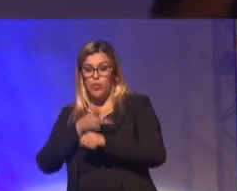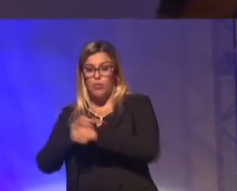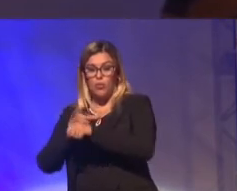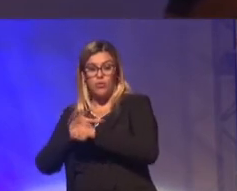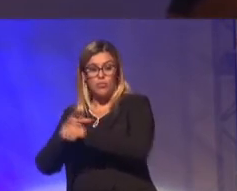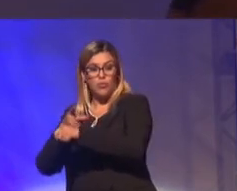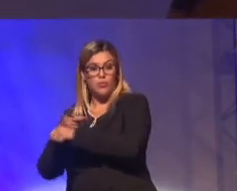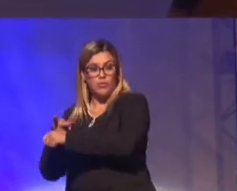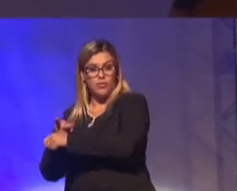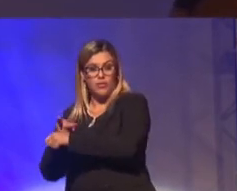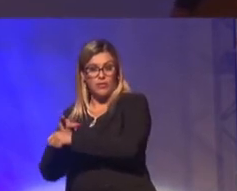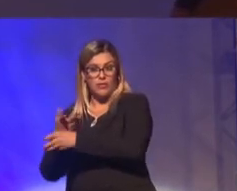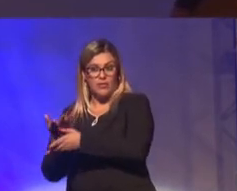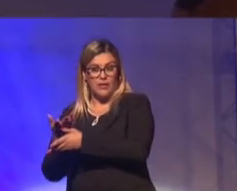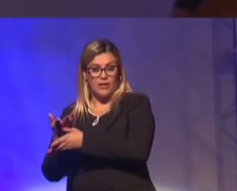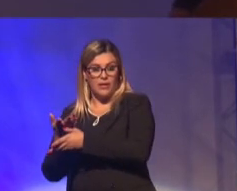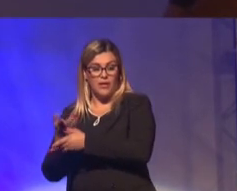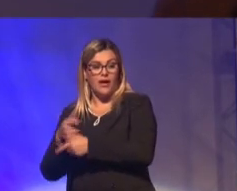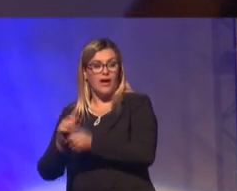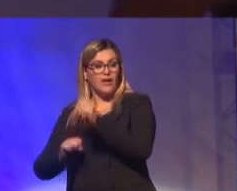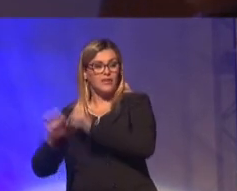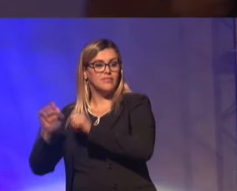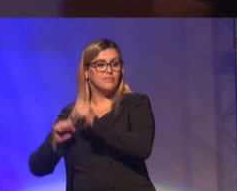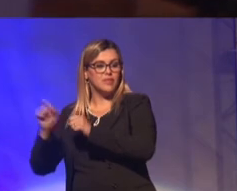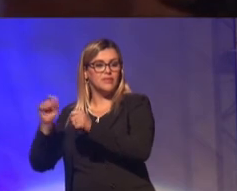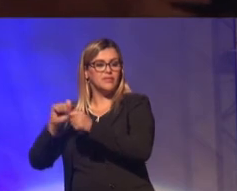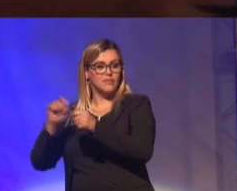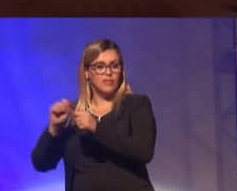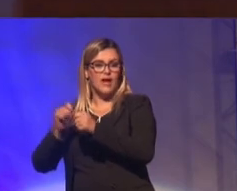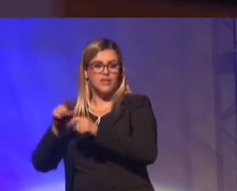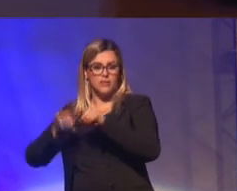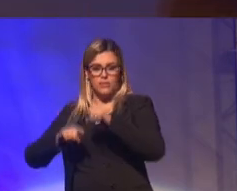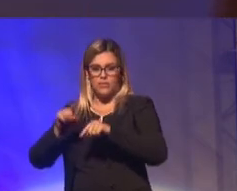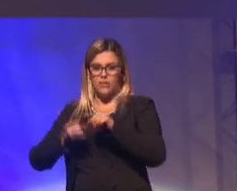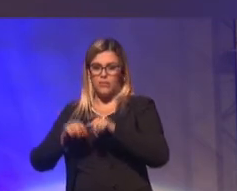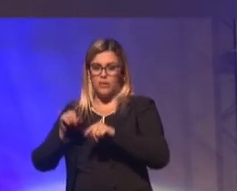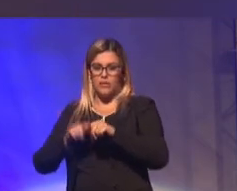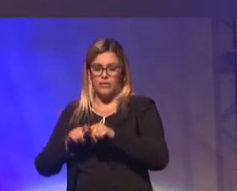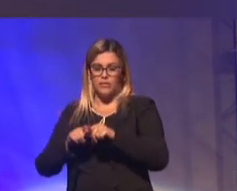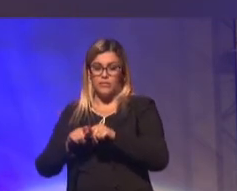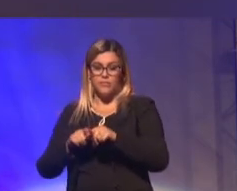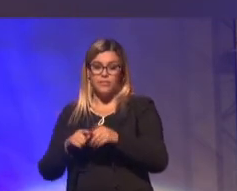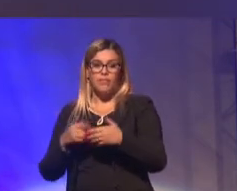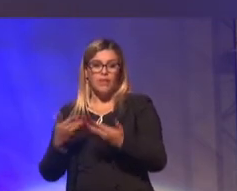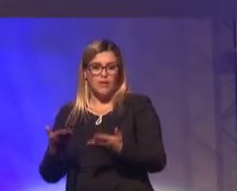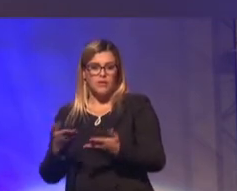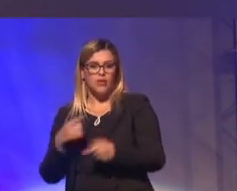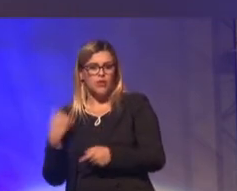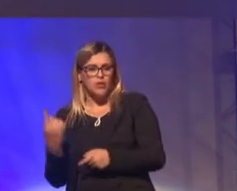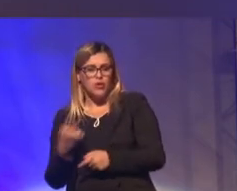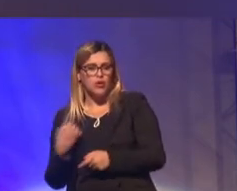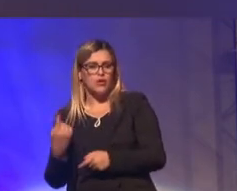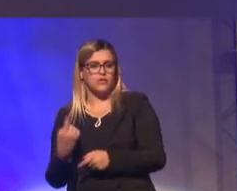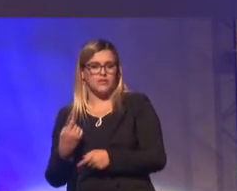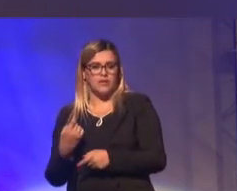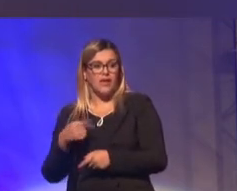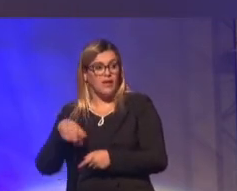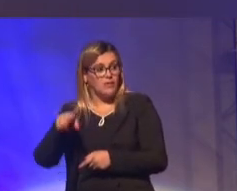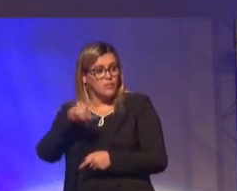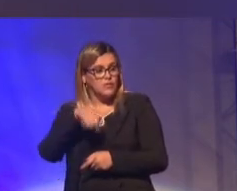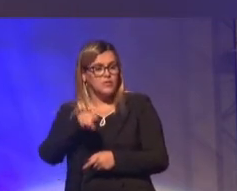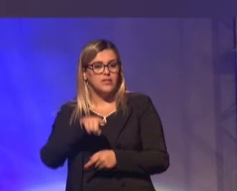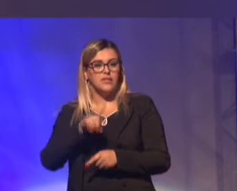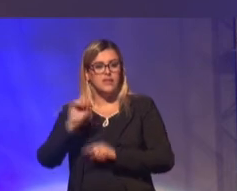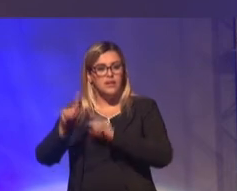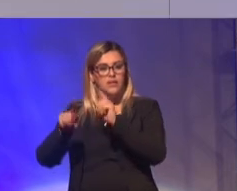nossa procura. Nós somos o mercado, né? Nós somos os consumidores de todos os recursos. Então, nós é que vamos comandar